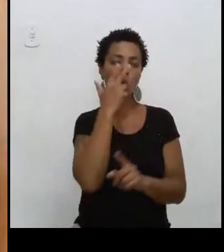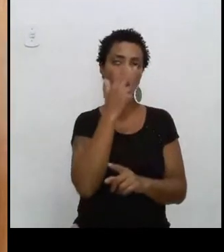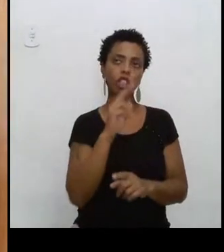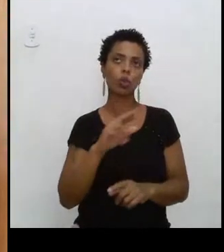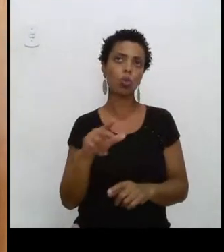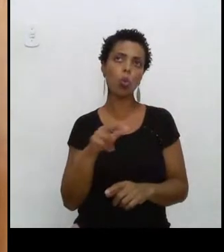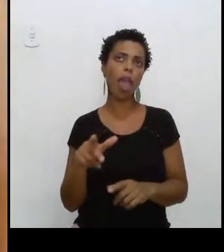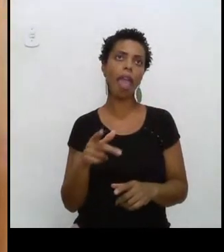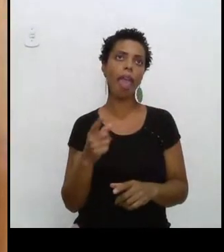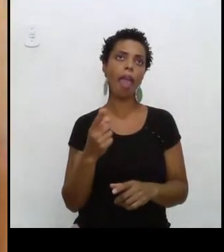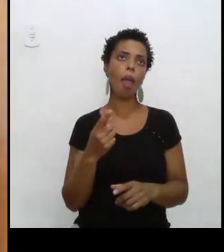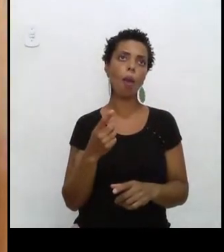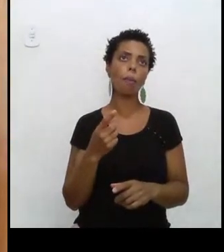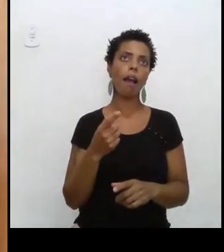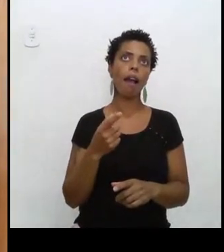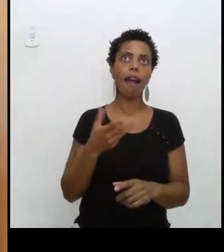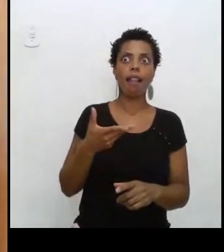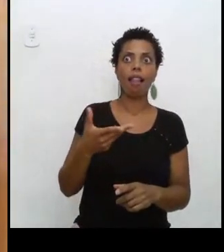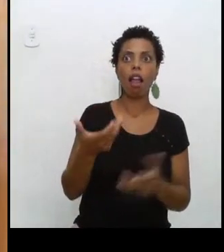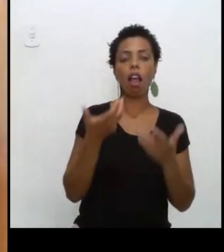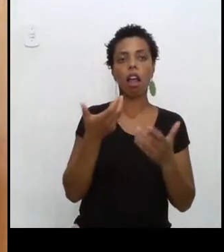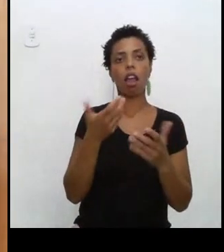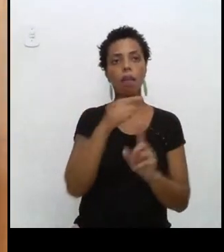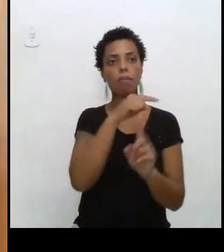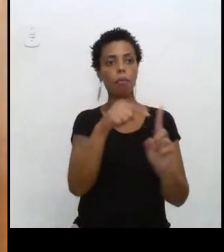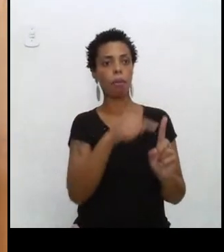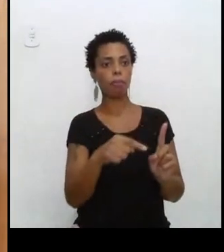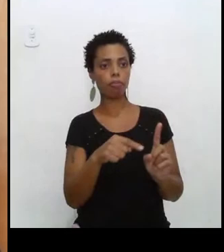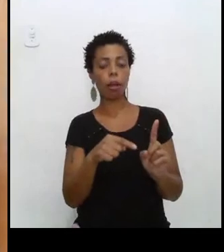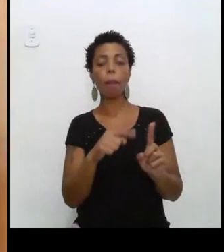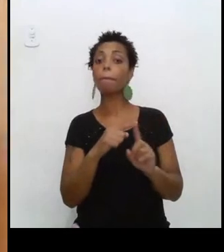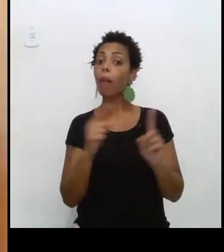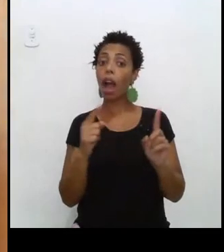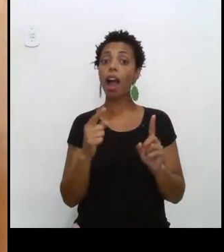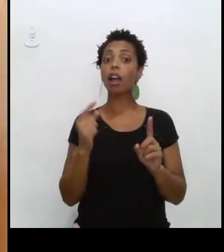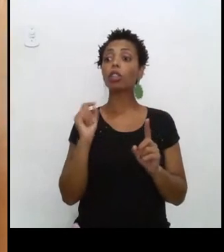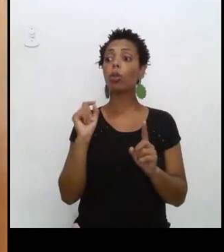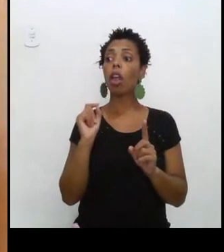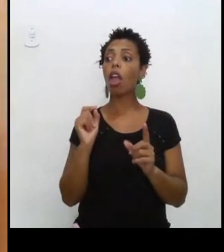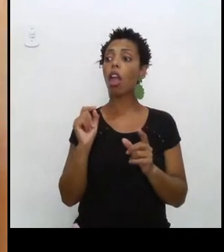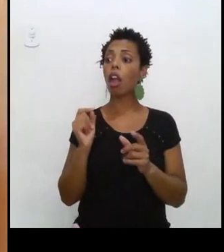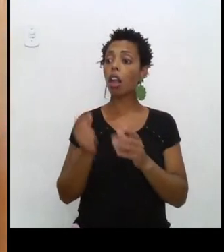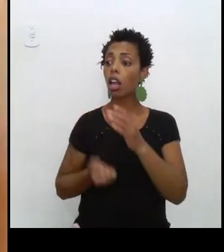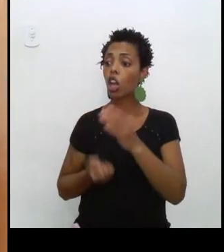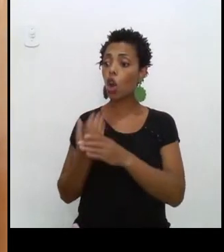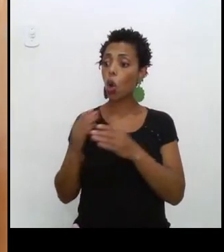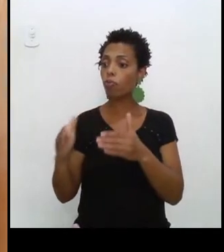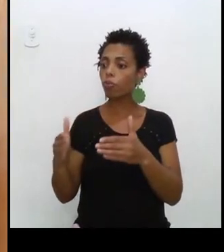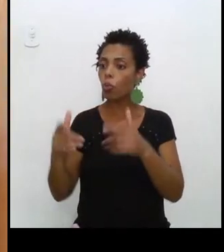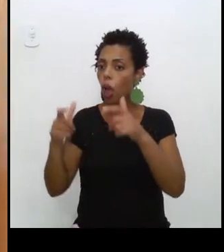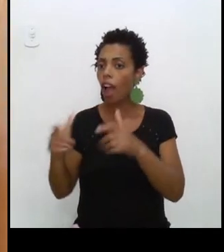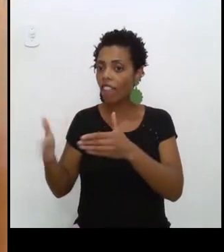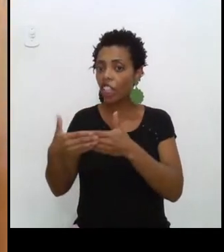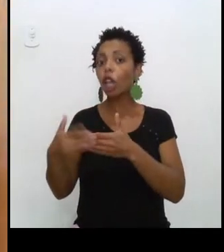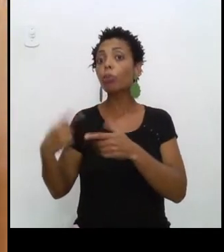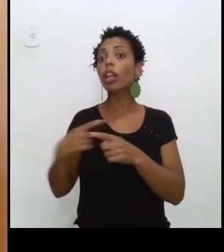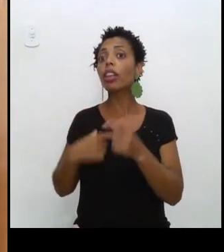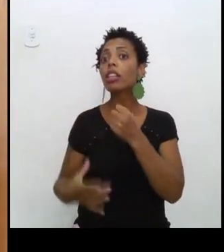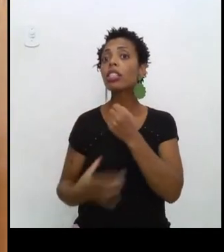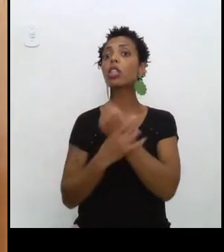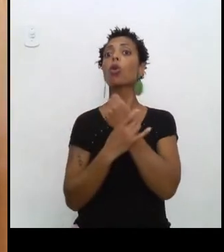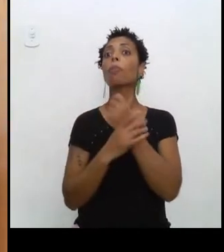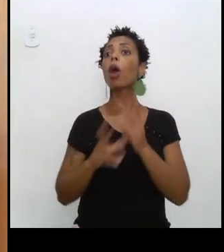ame como estabelecer um lugar seguro para seguir ano essa bissualidade Se for para além das município os